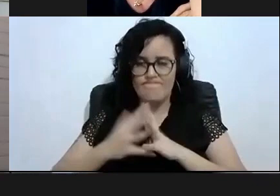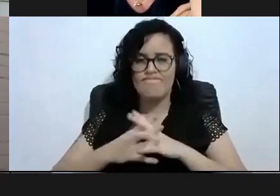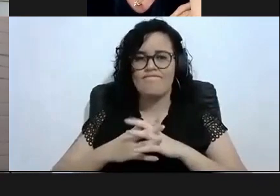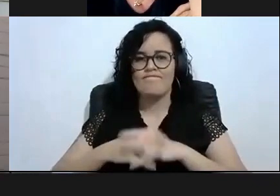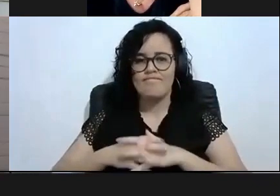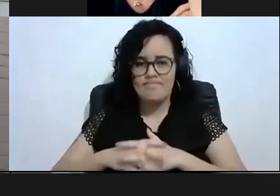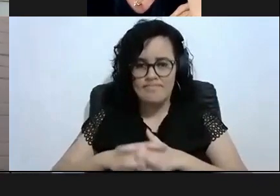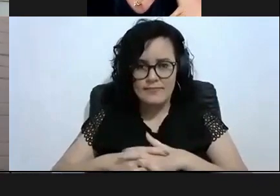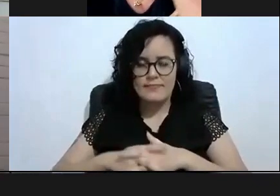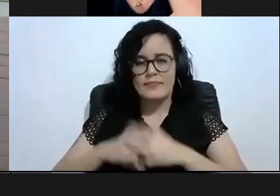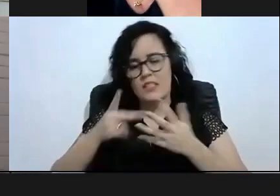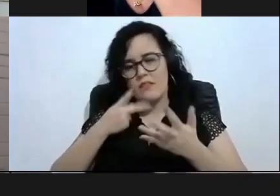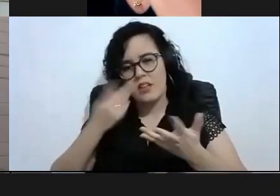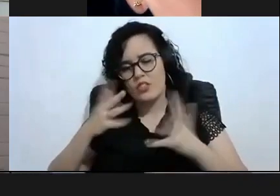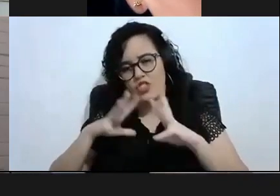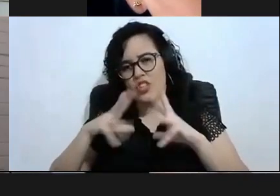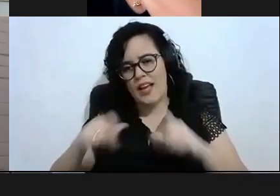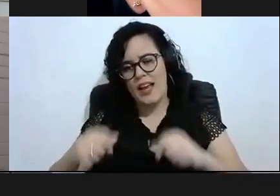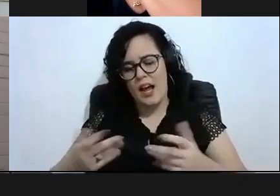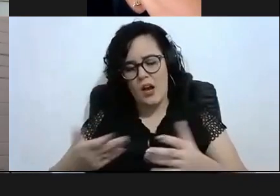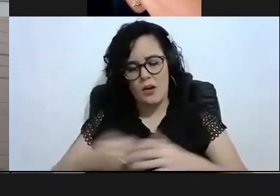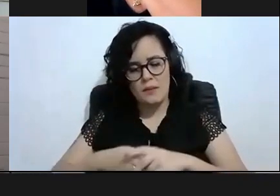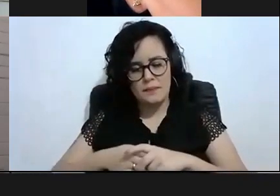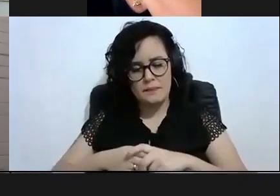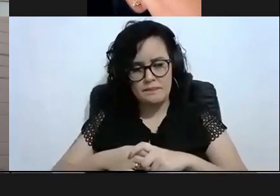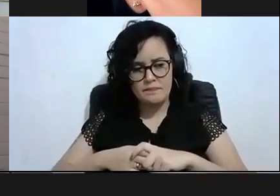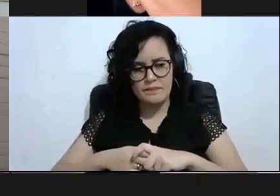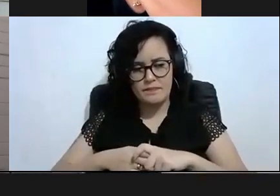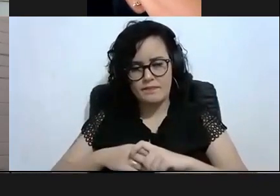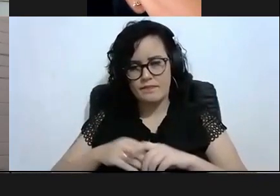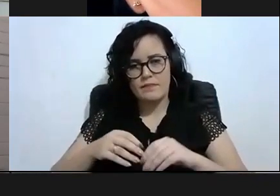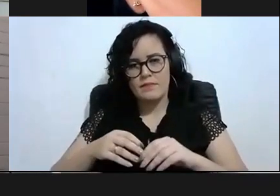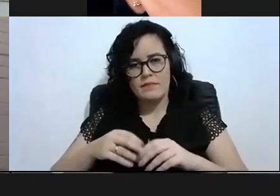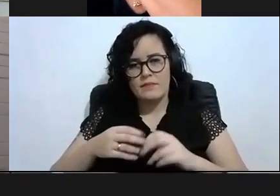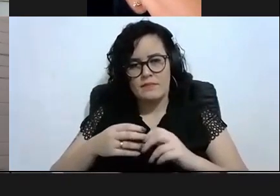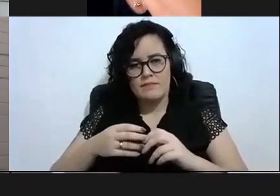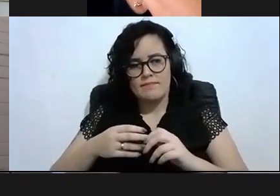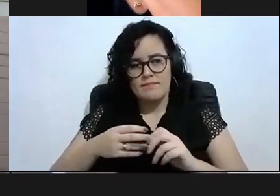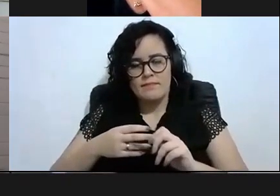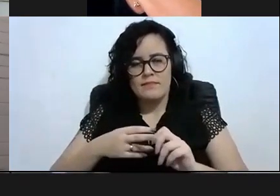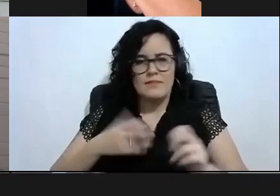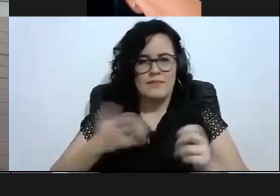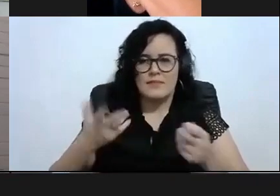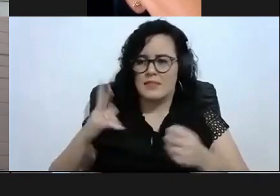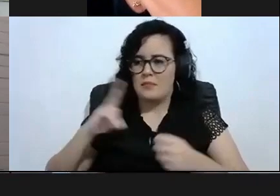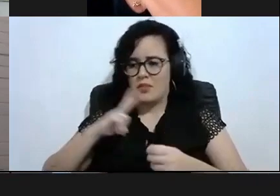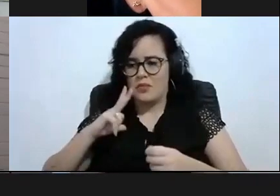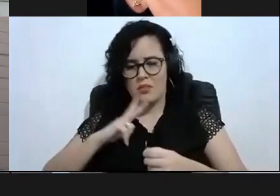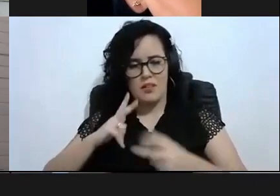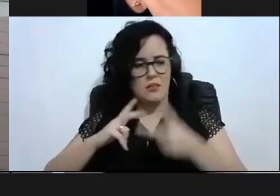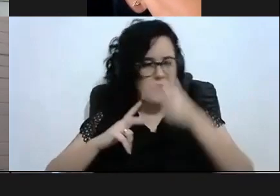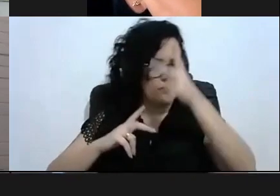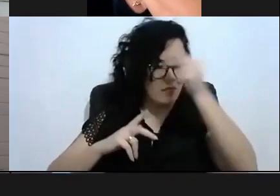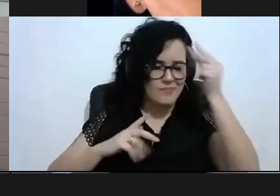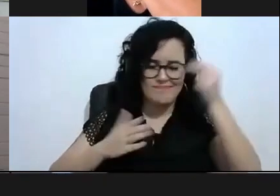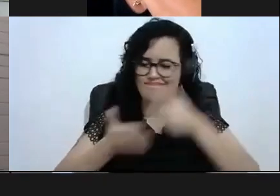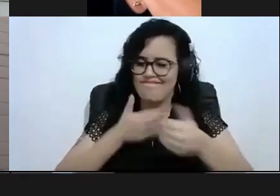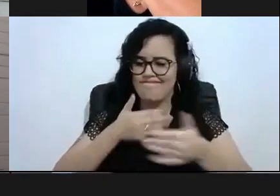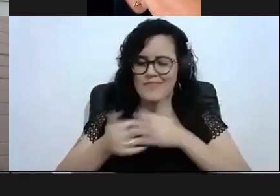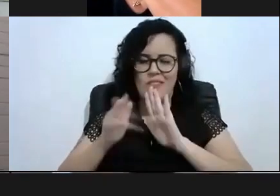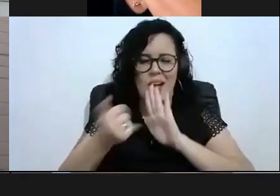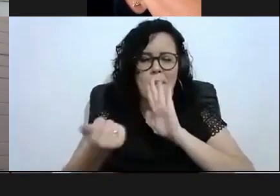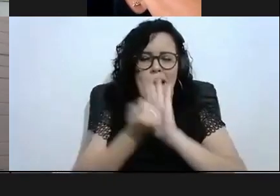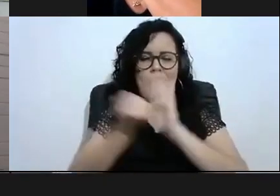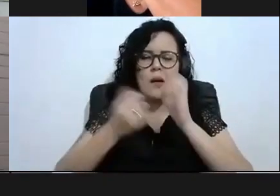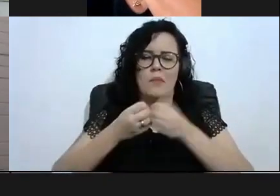Falando aí de modo geral, não importa as redes, né, particular, pública, mas